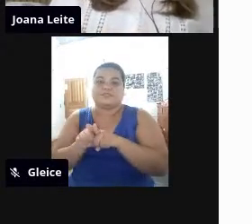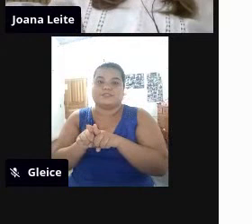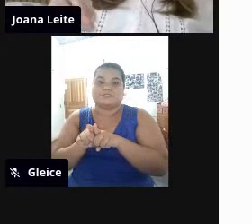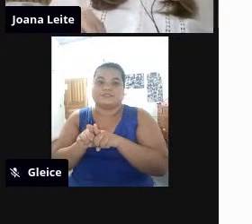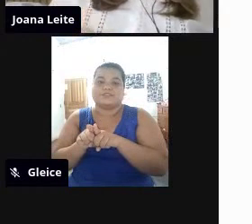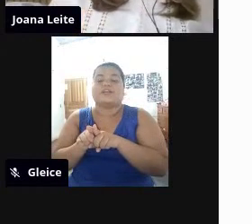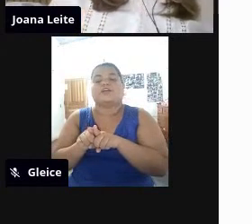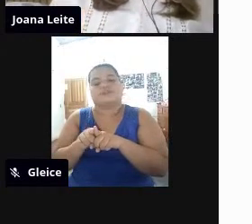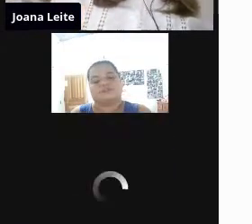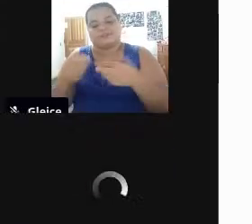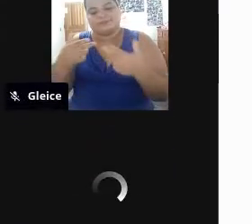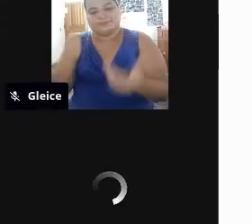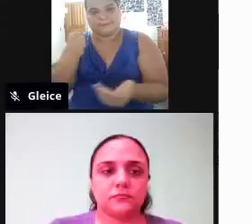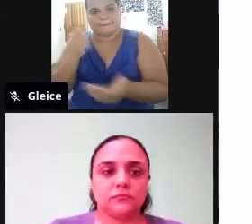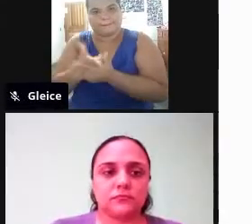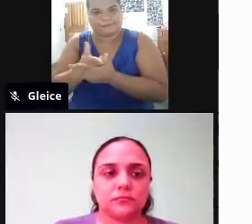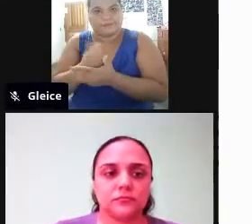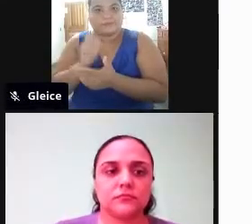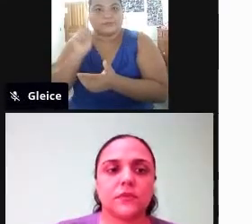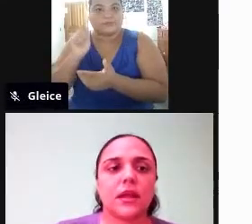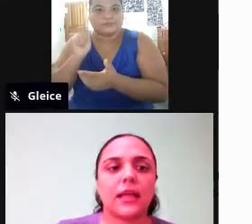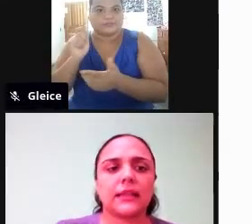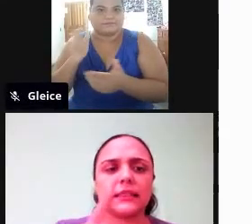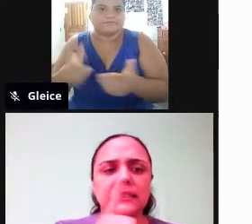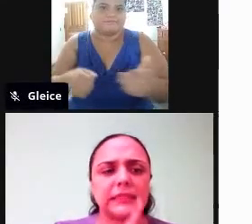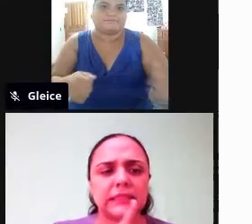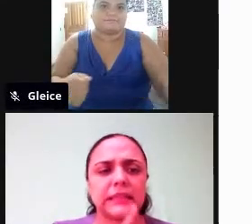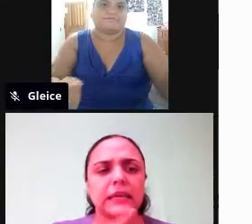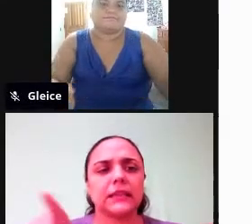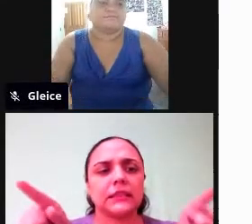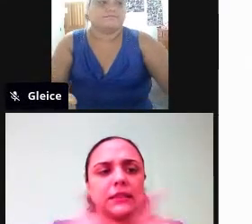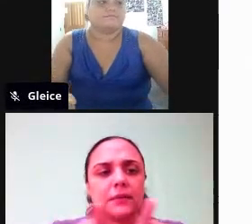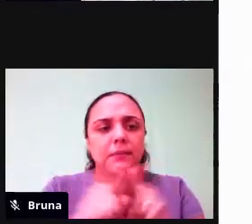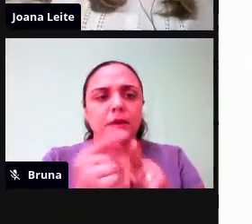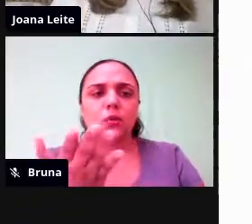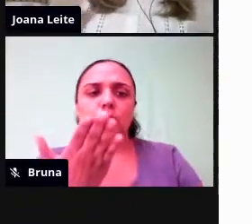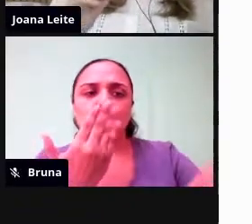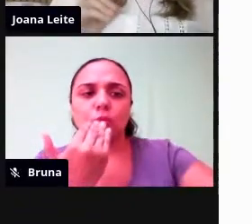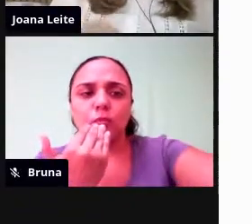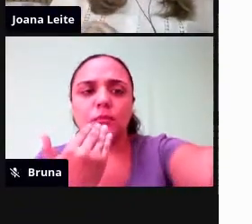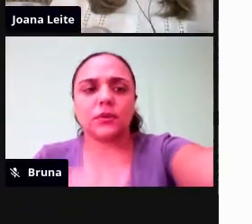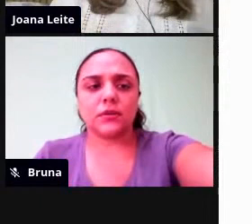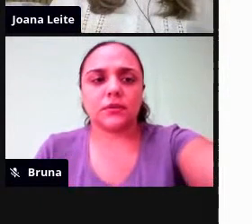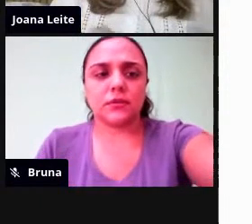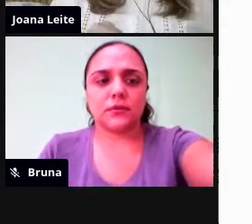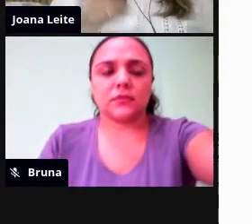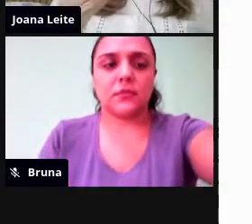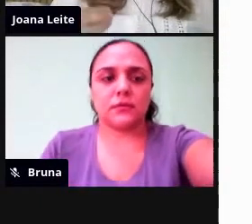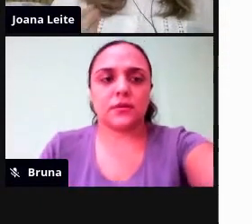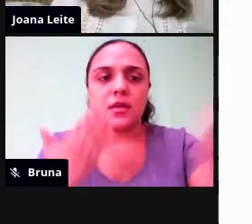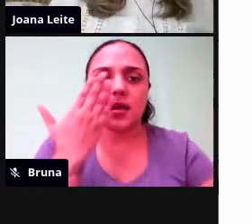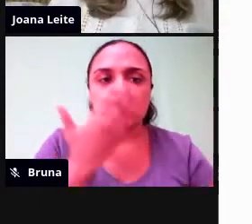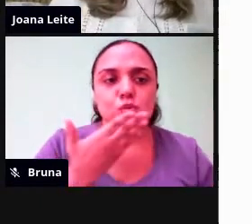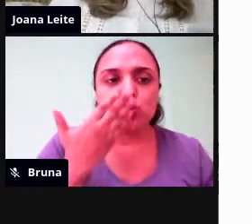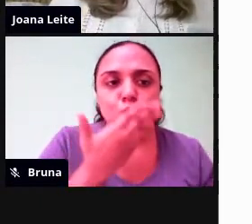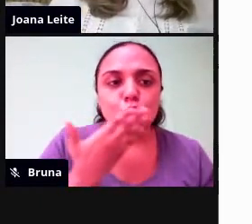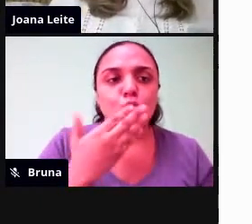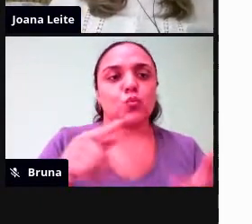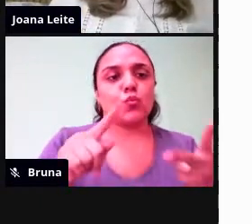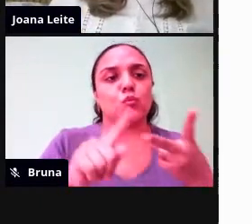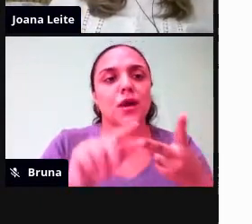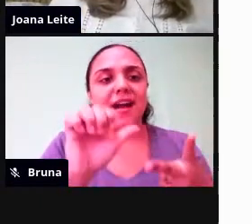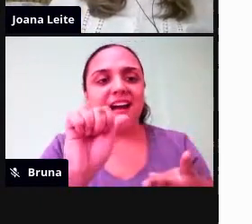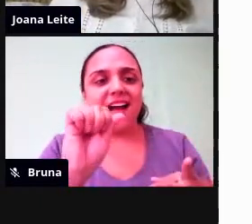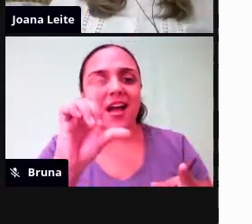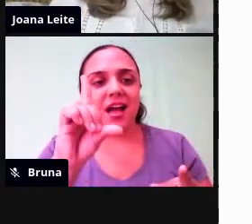industrializados, como corantes, aromatizantes, adoçantes. Essas substâncias, esses aditivos